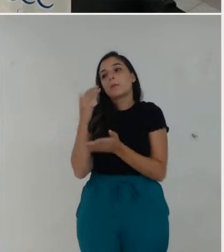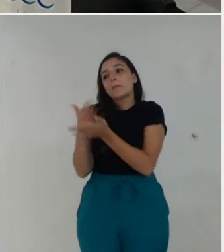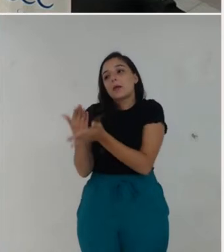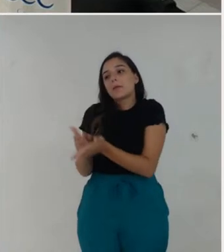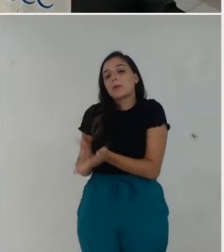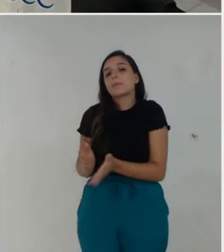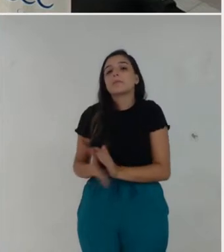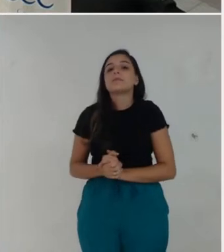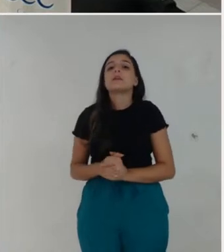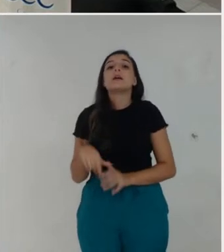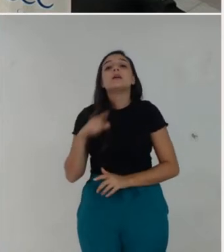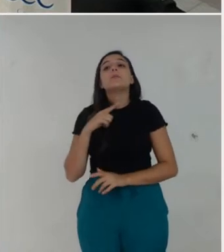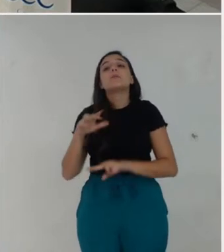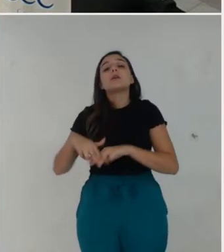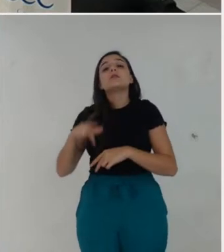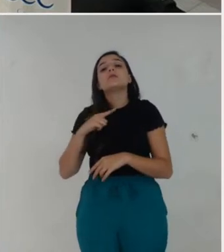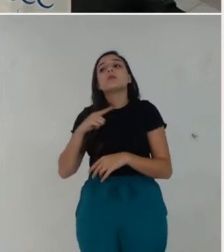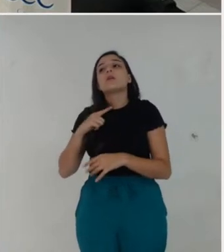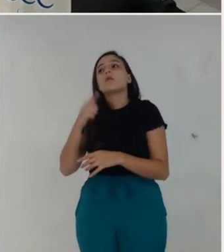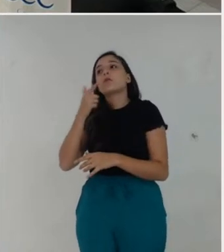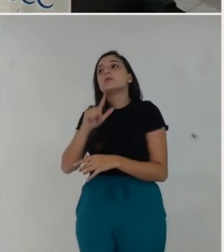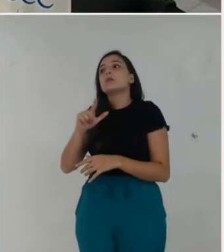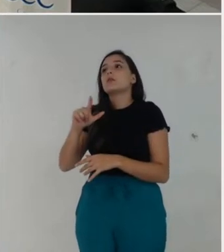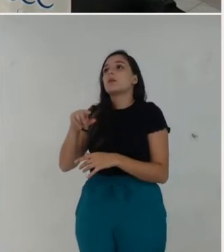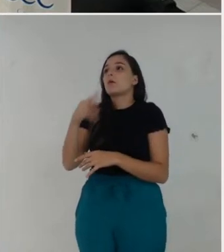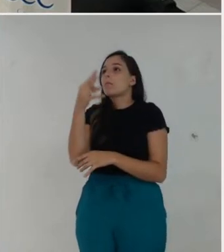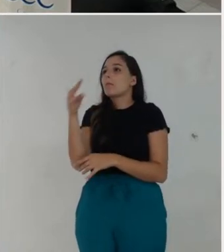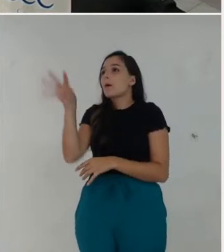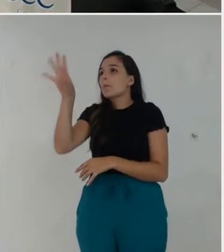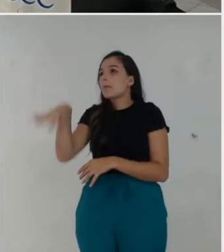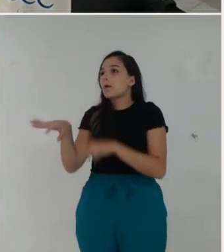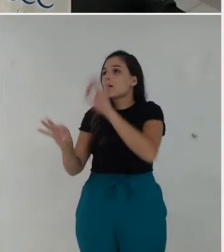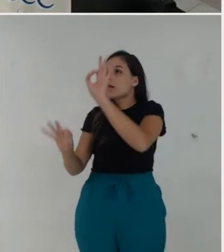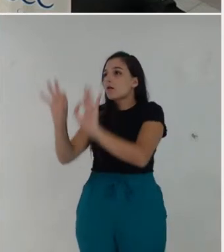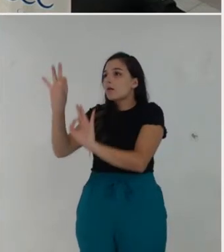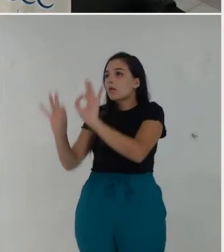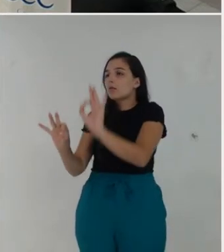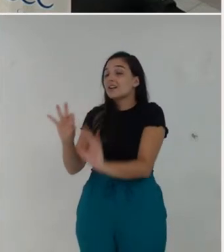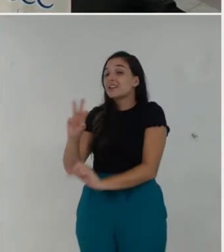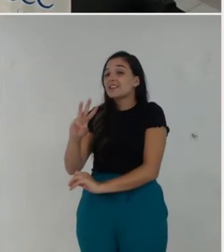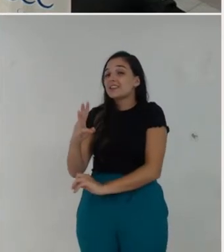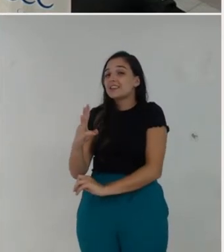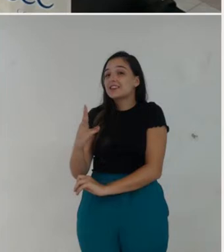nessa função eu consegui compilar uma planilha com 30 mil, mais de 30 mil